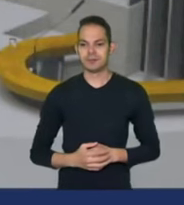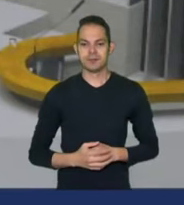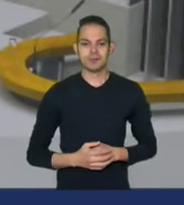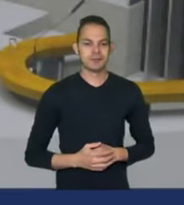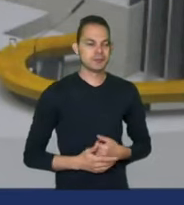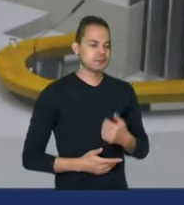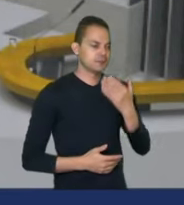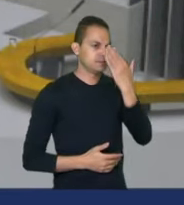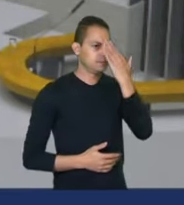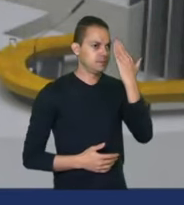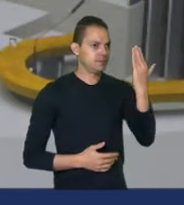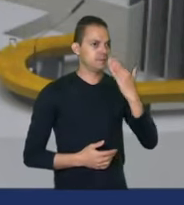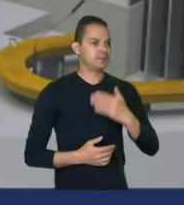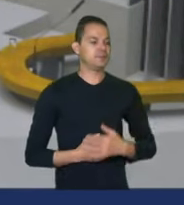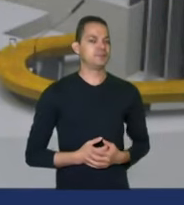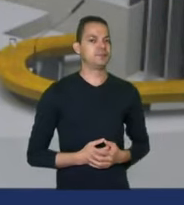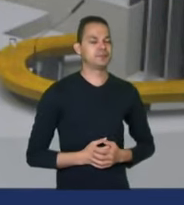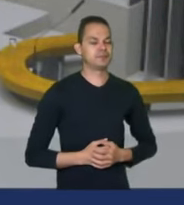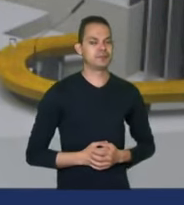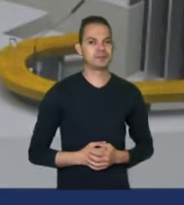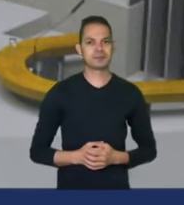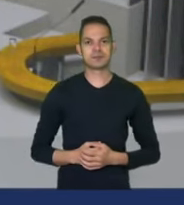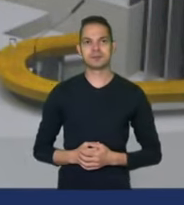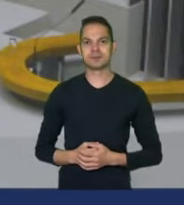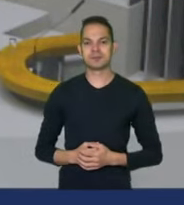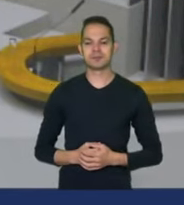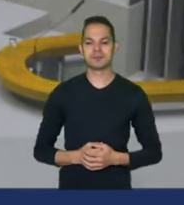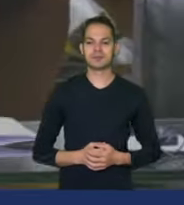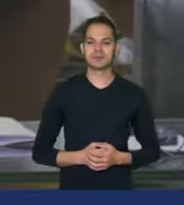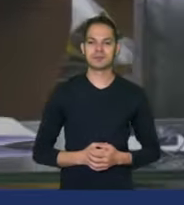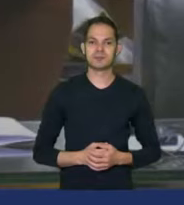Agradeço ao nosso líder, Reginaldo.